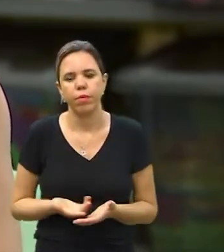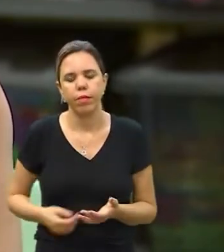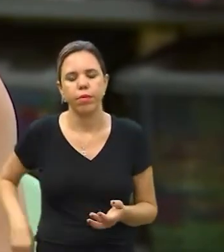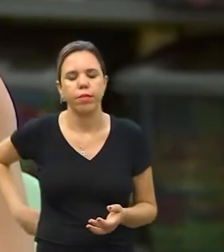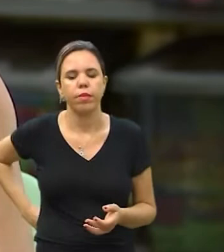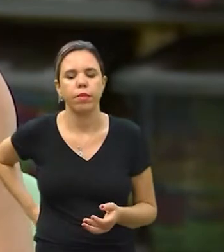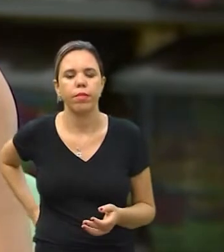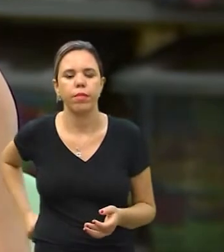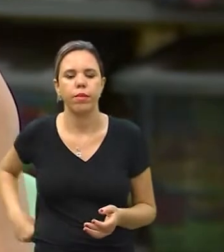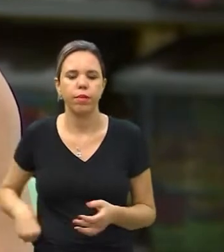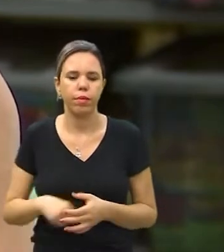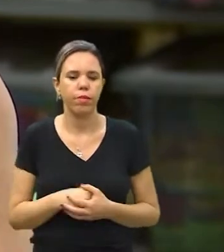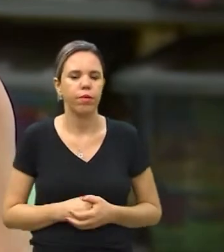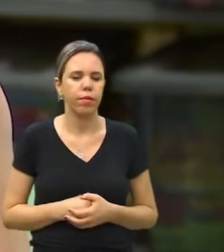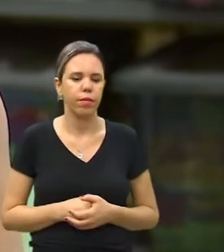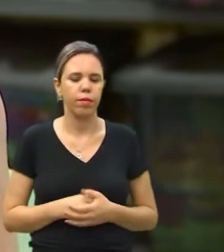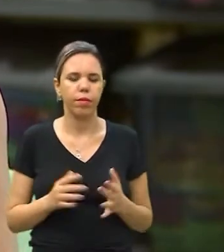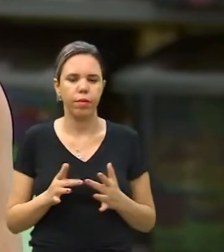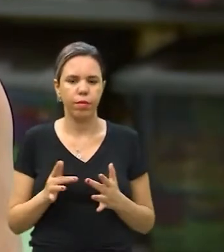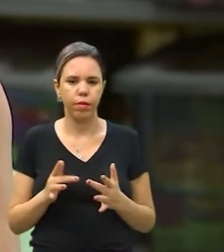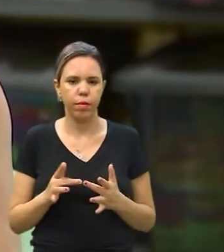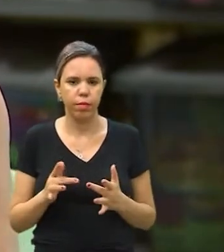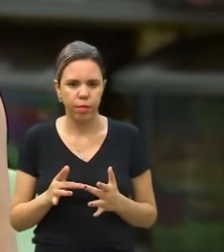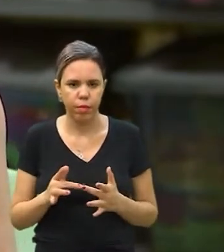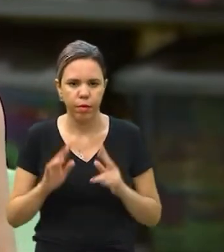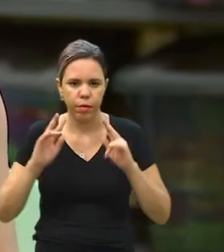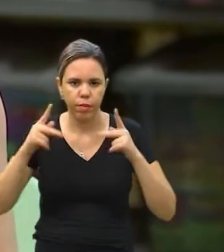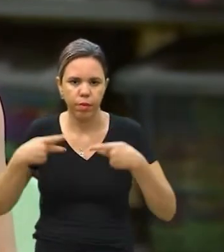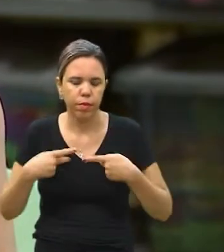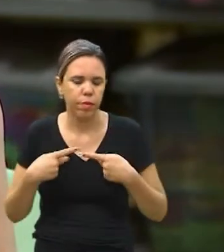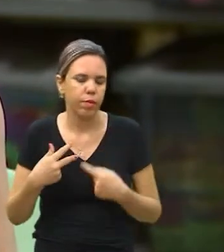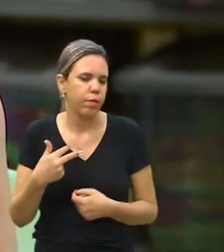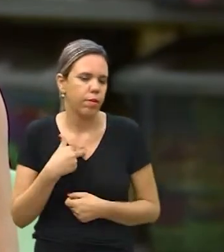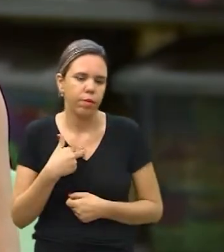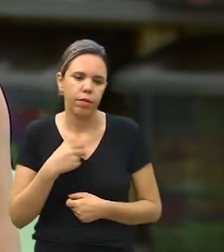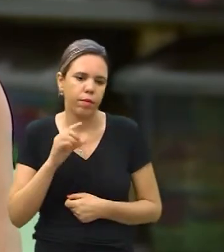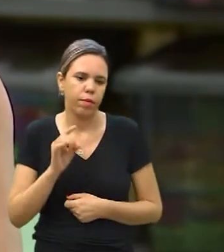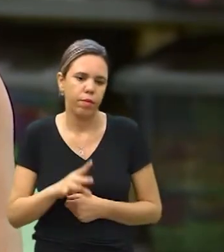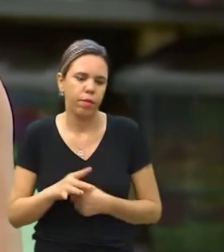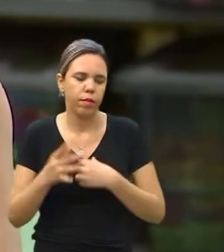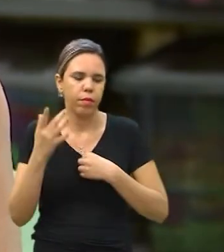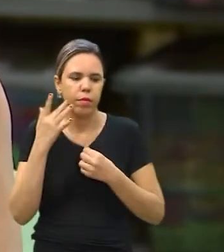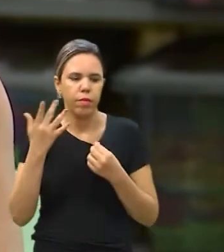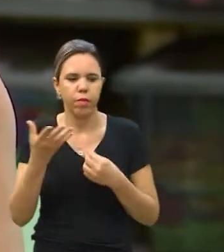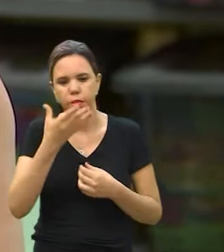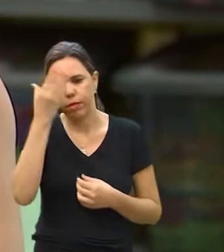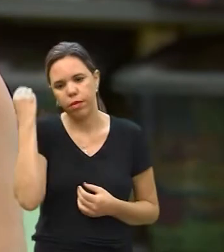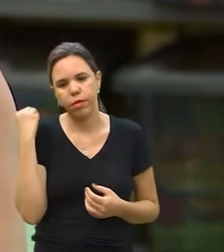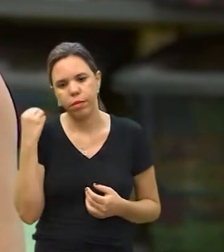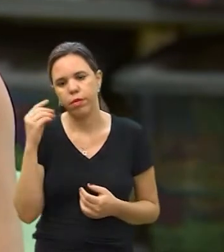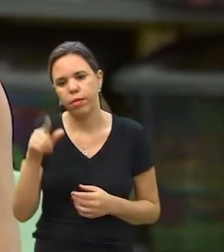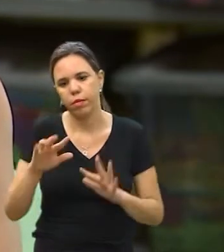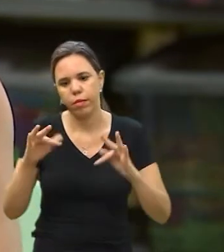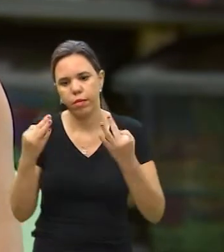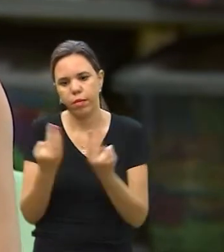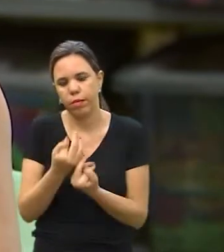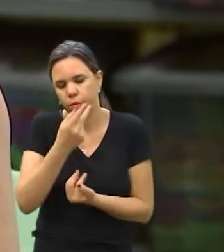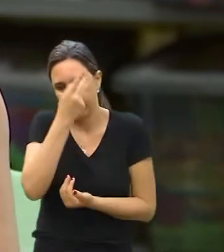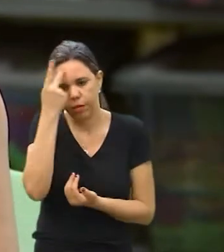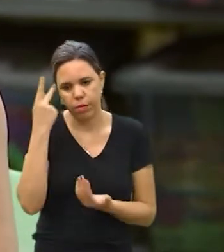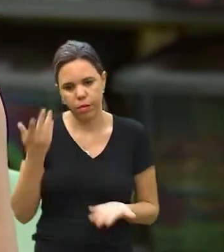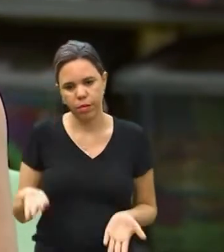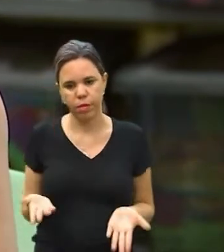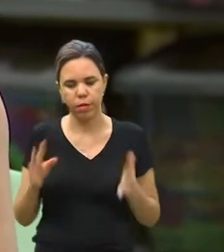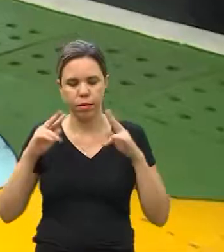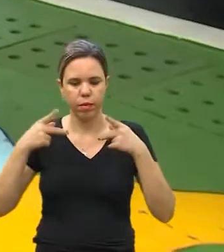financeiras. Então, esse contato tem que ser mais humano. A gente não pode simplesmente esquecer que são famílias, são pessoas,